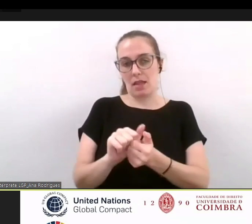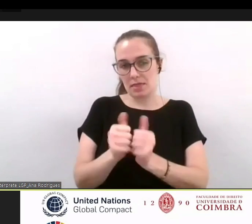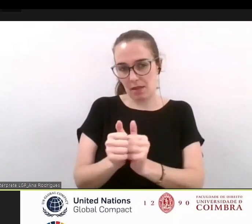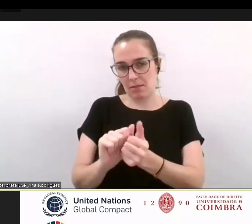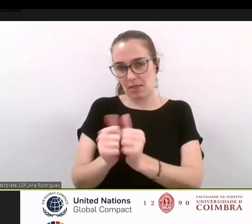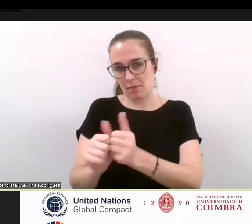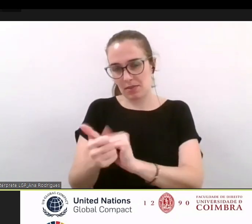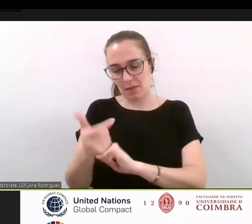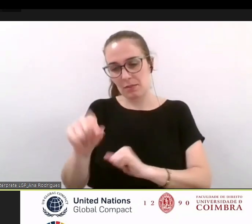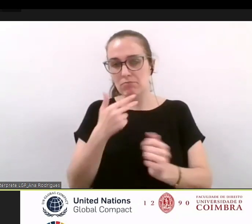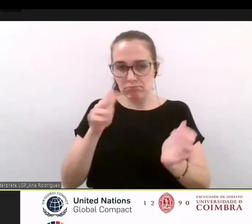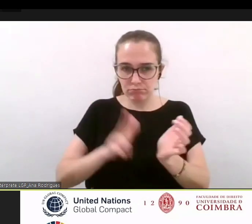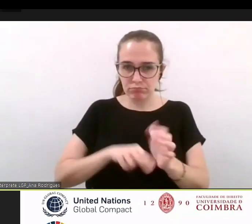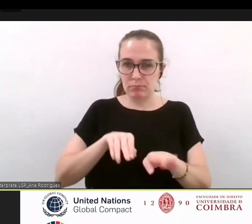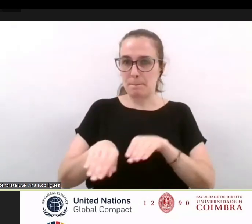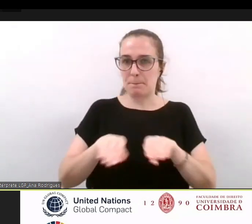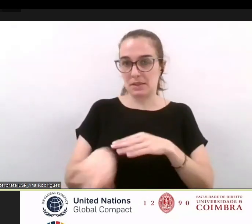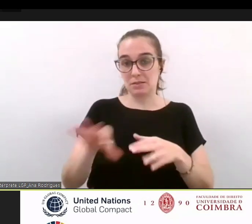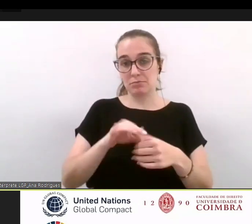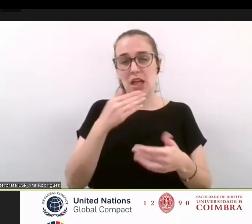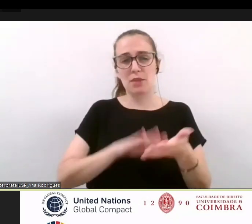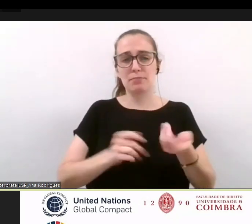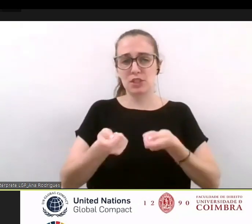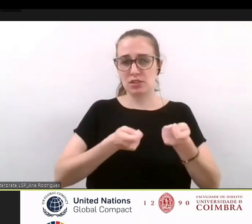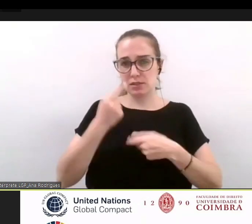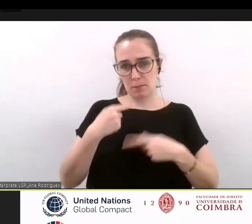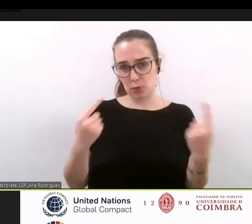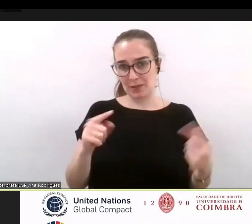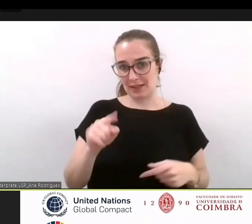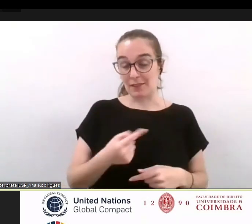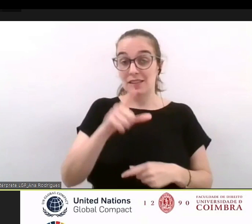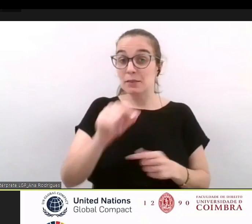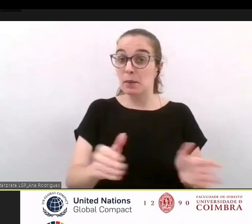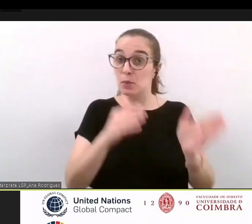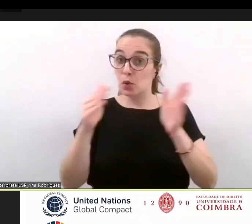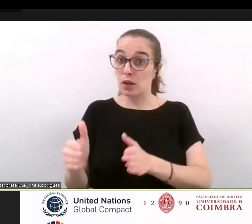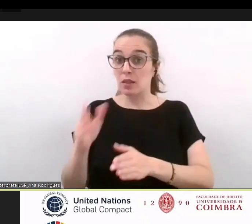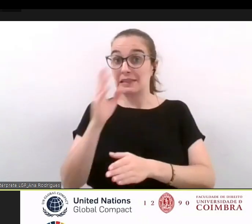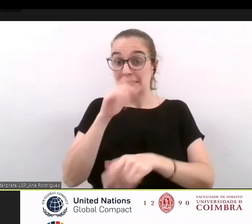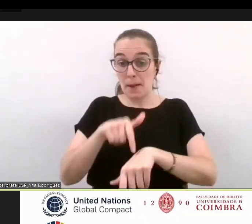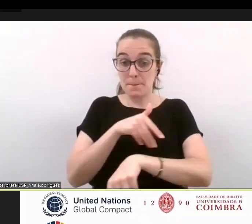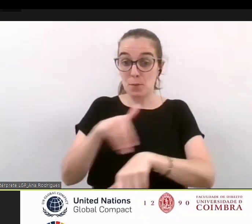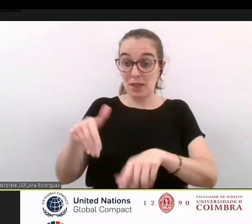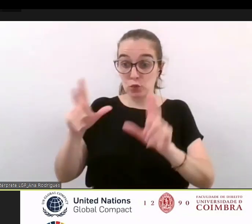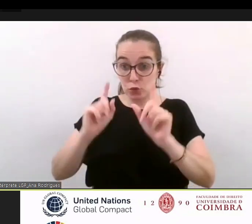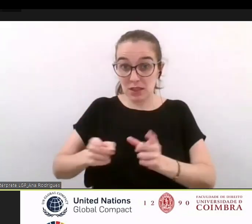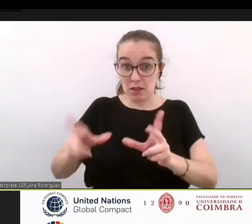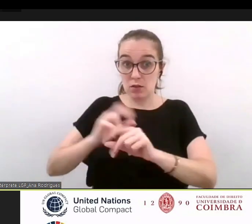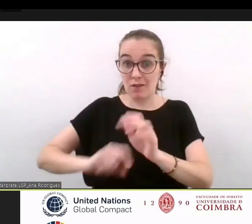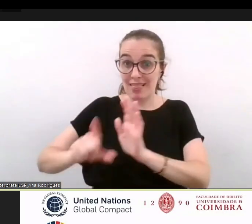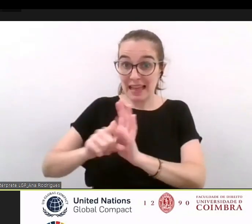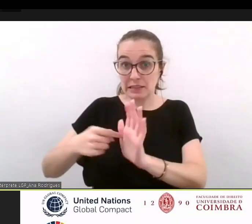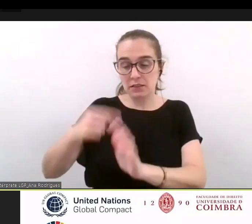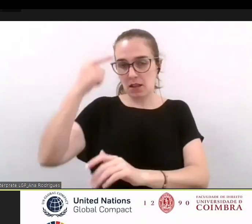e aplicadas pela própria administração e aplicadas também no momento de adotar legislação. Portanto, se